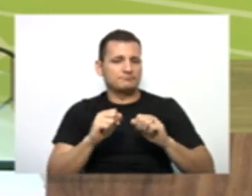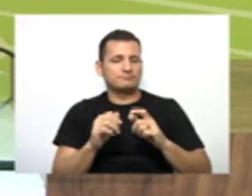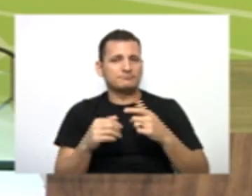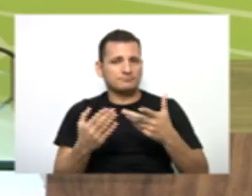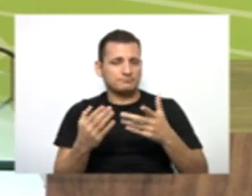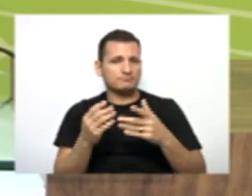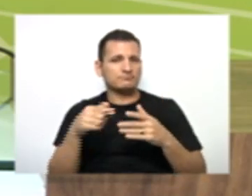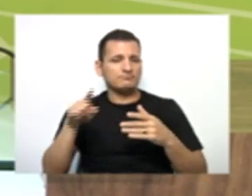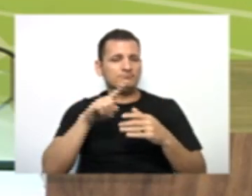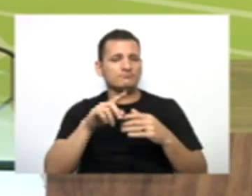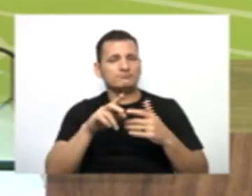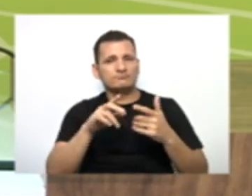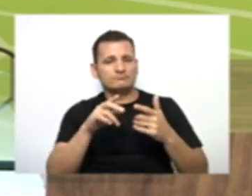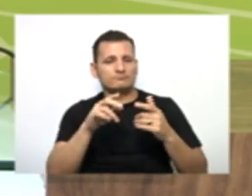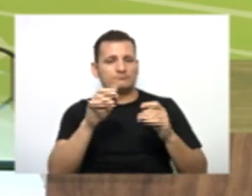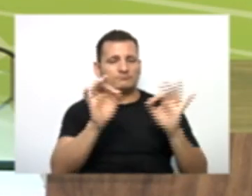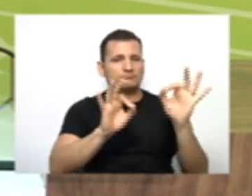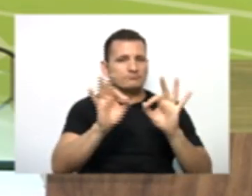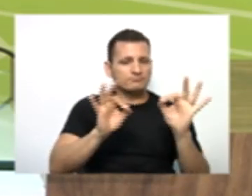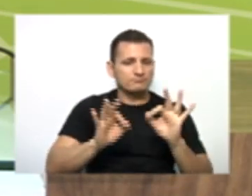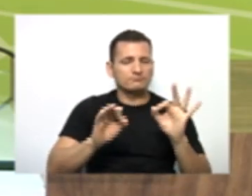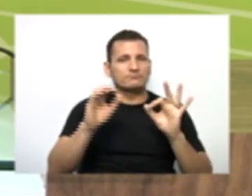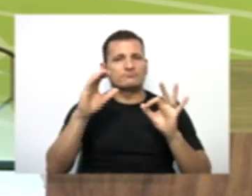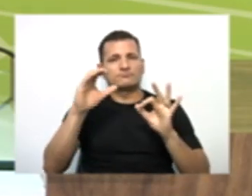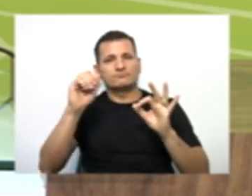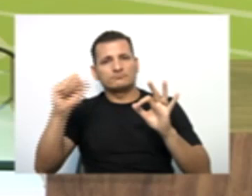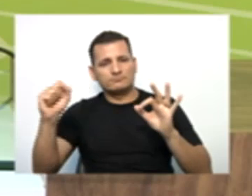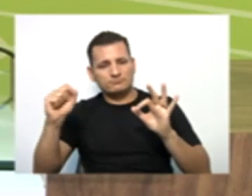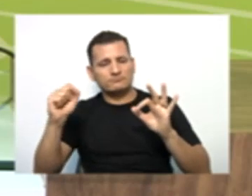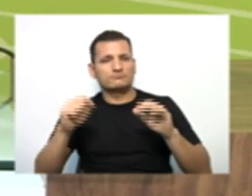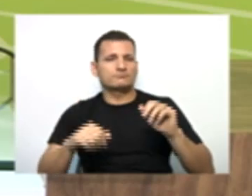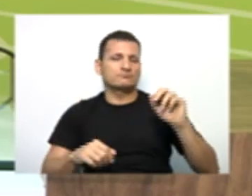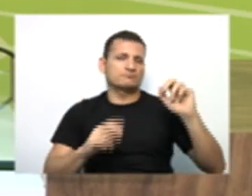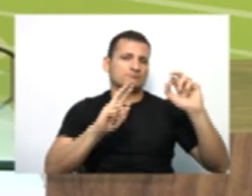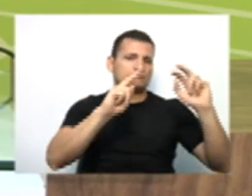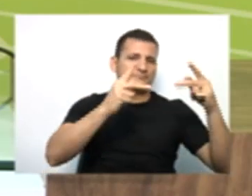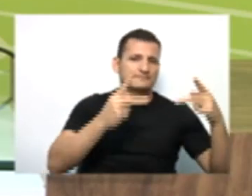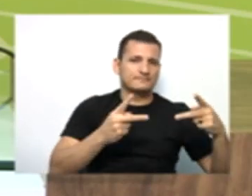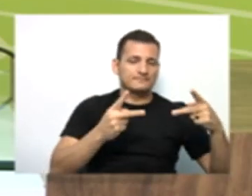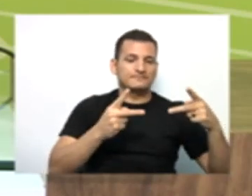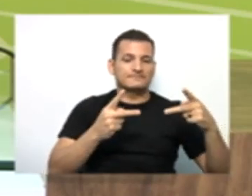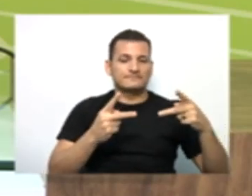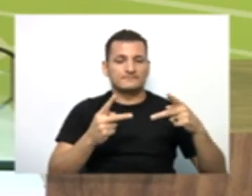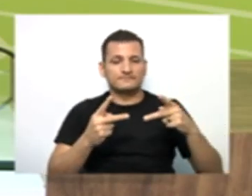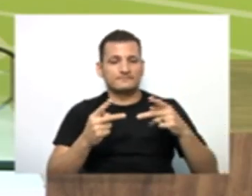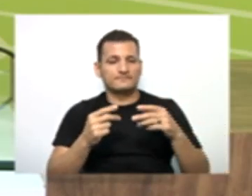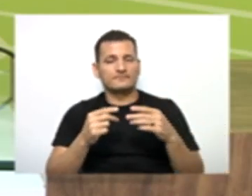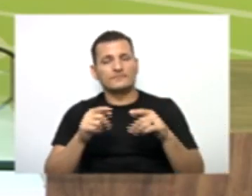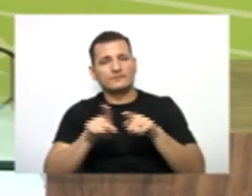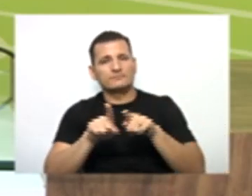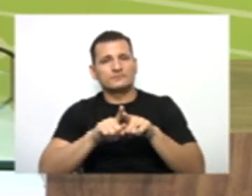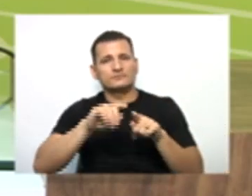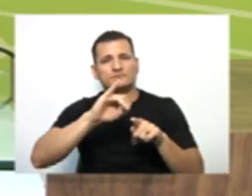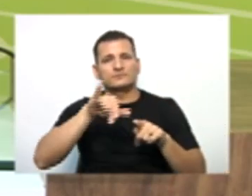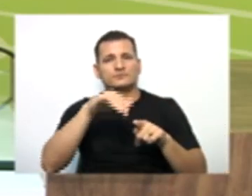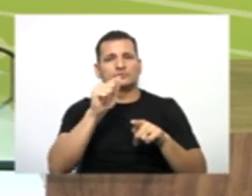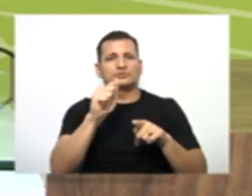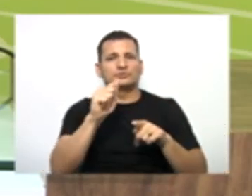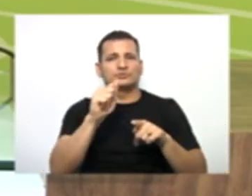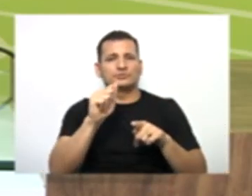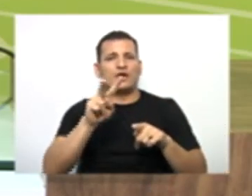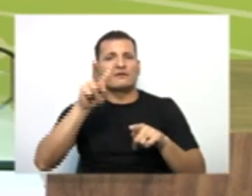já vai trabalhar a questão de CSS, a questão de HTML e JavaScript, tá, gente? A gente vai ver um pouquinho